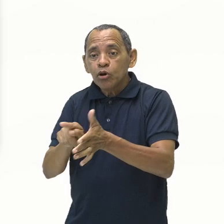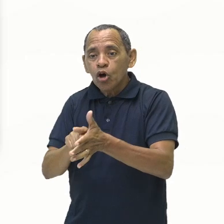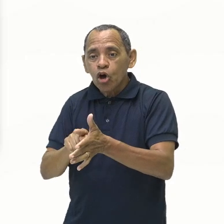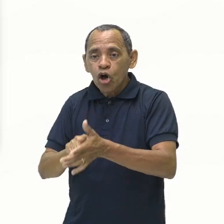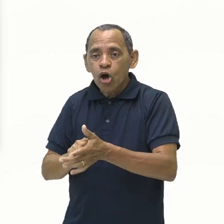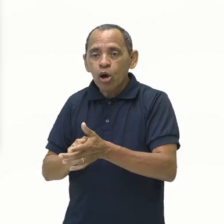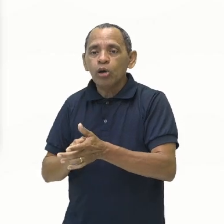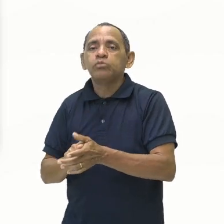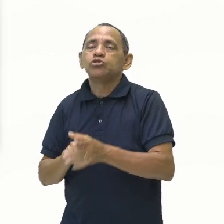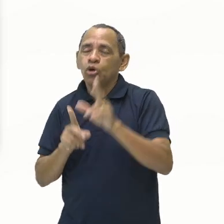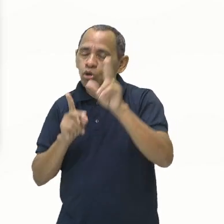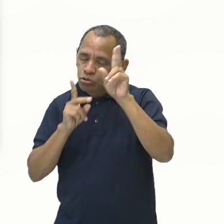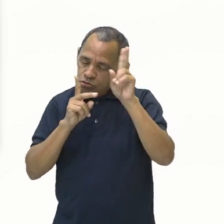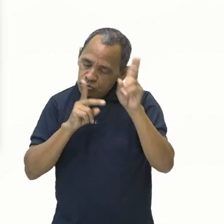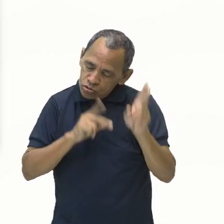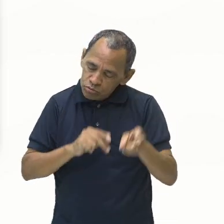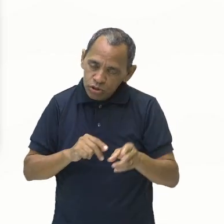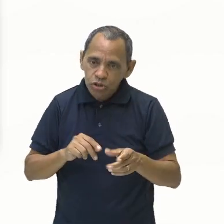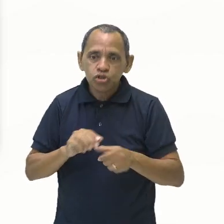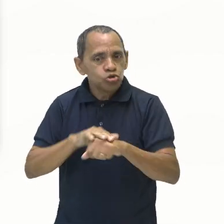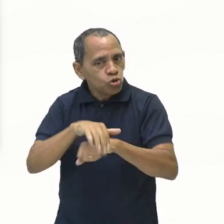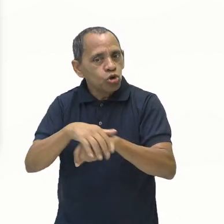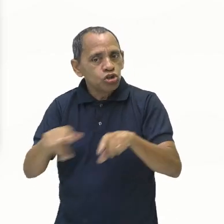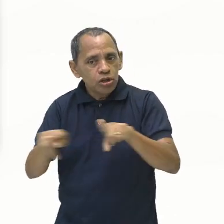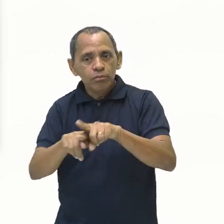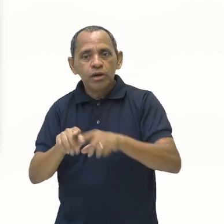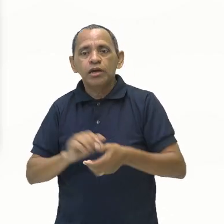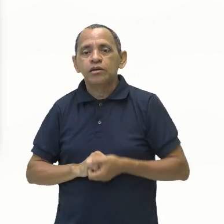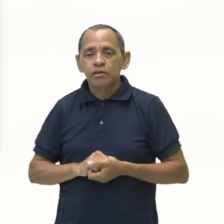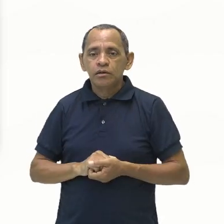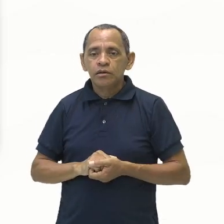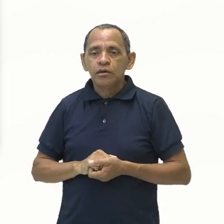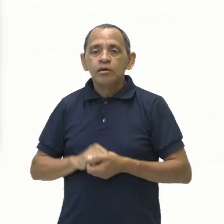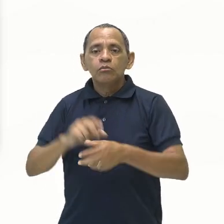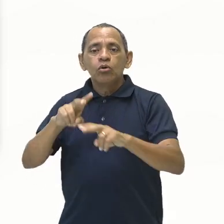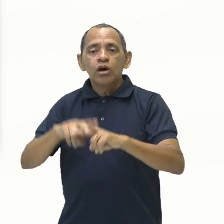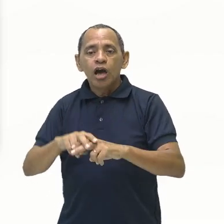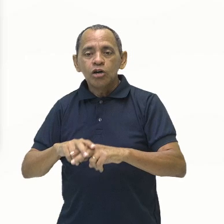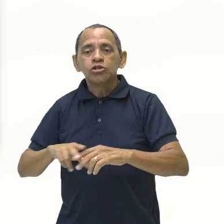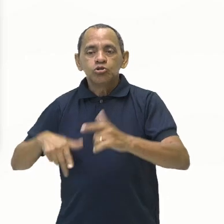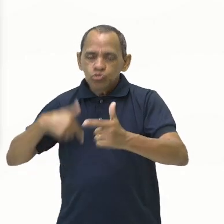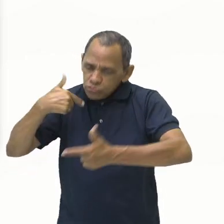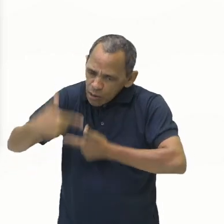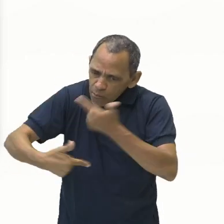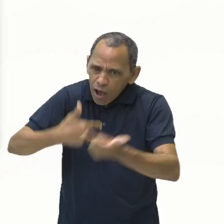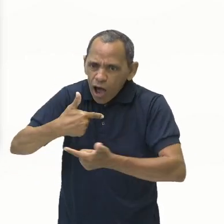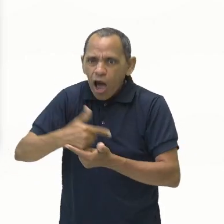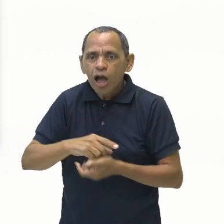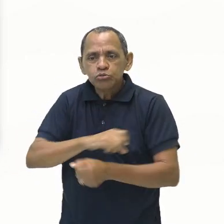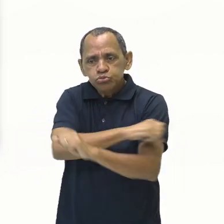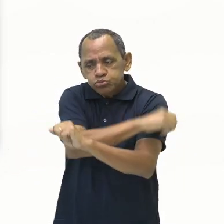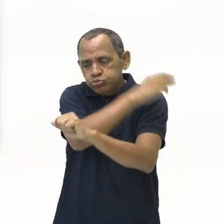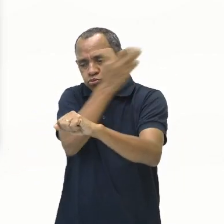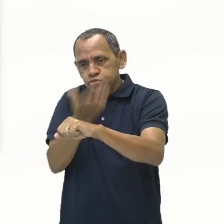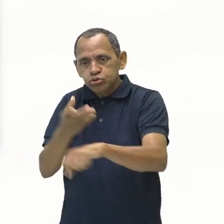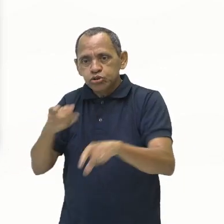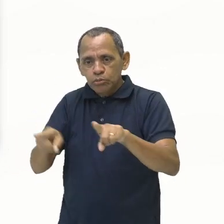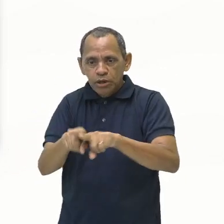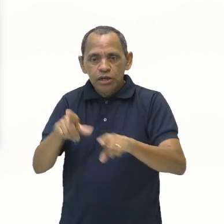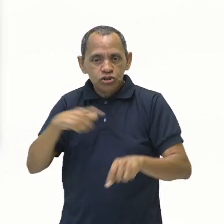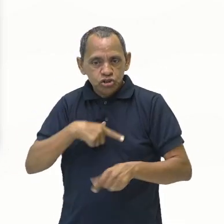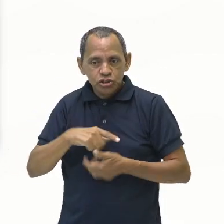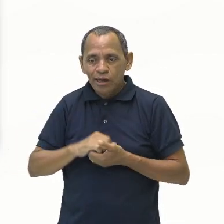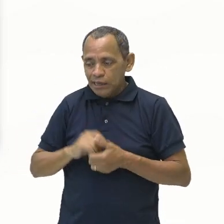noite devido ao trabalho exaustivo que eles possuíam, certo? Então, essas são as unidades, né, presentes dentro